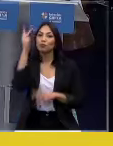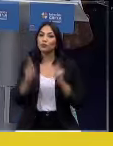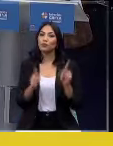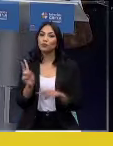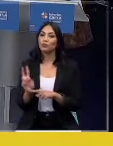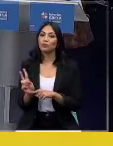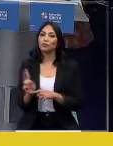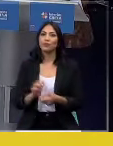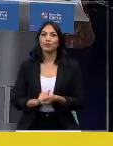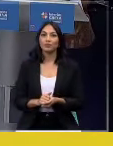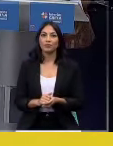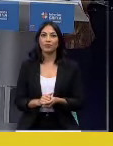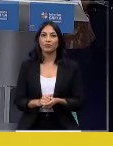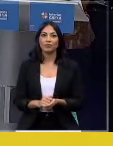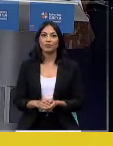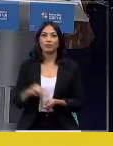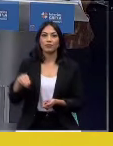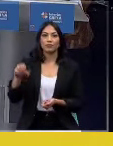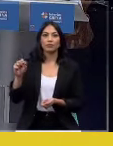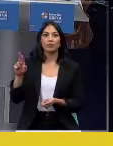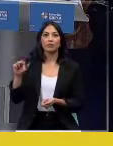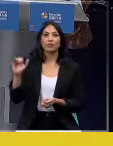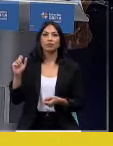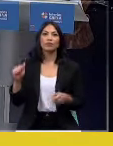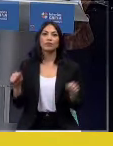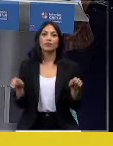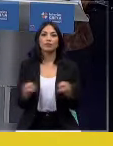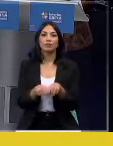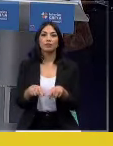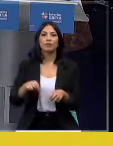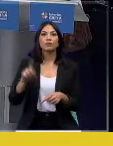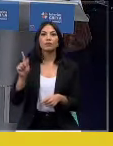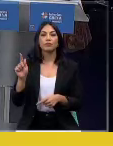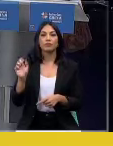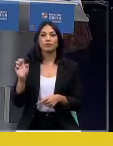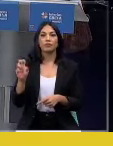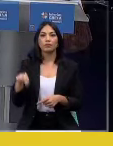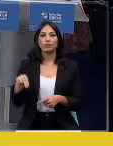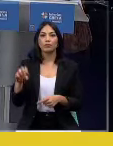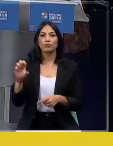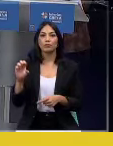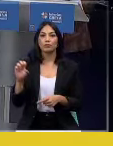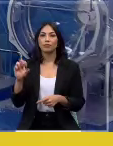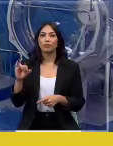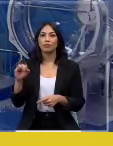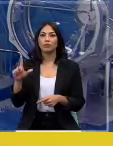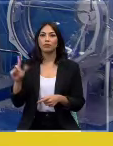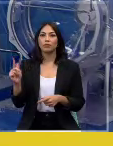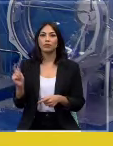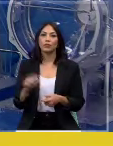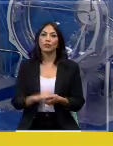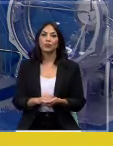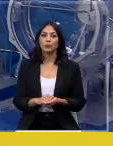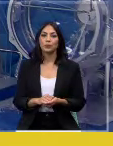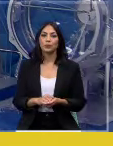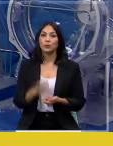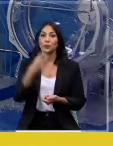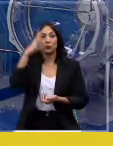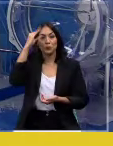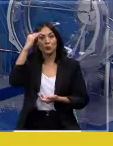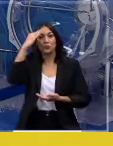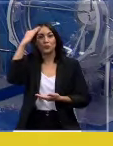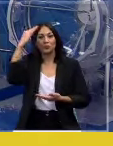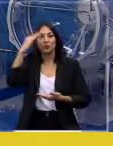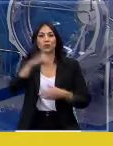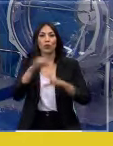auditoras populares ao meu lado a maria araújo e a genilda da silva boa noite muito obrigada aqui do